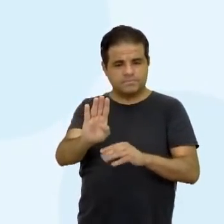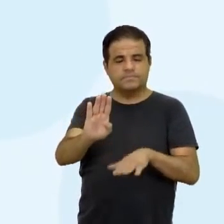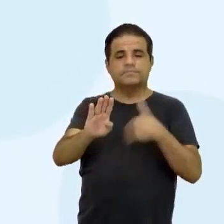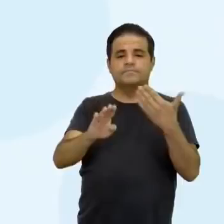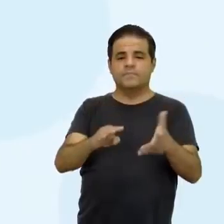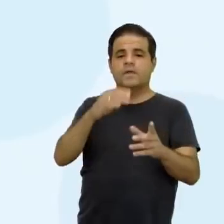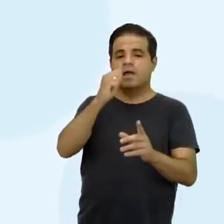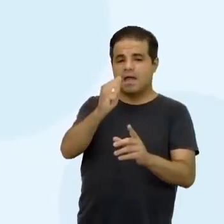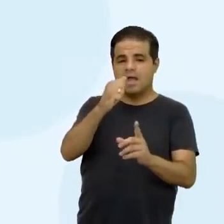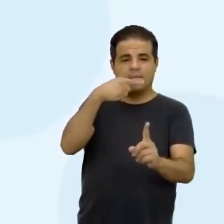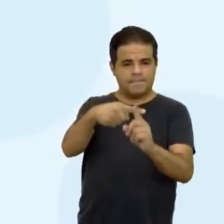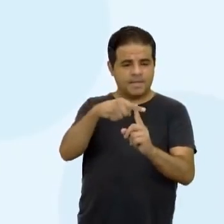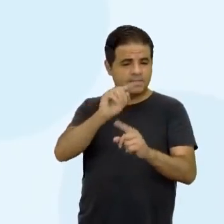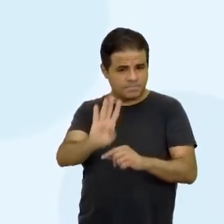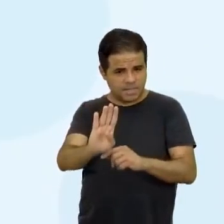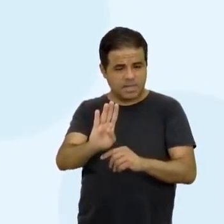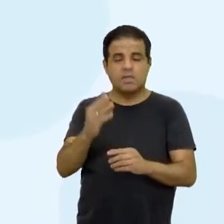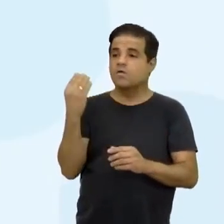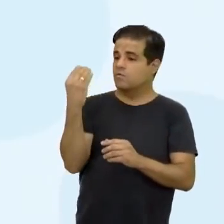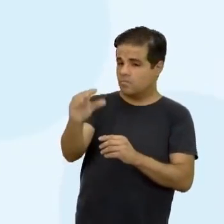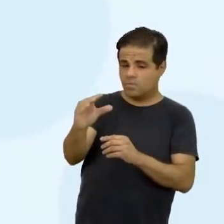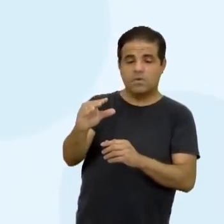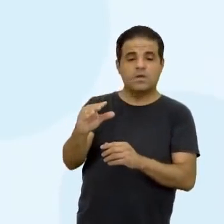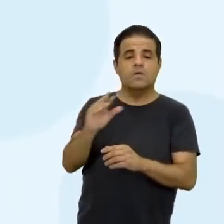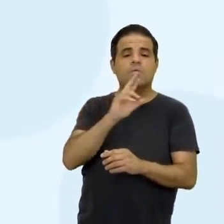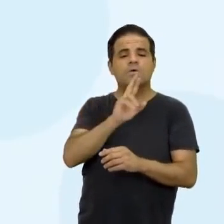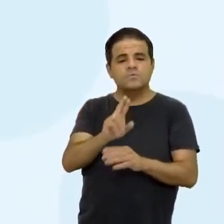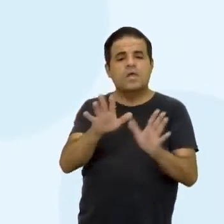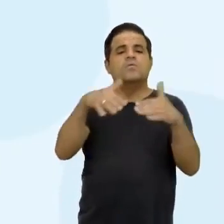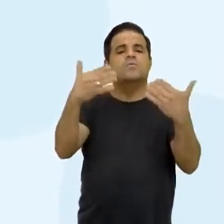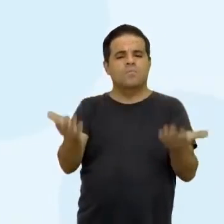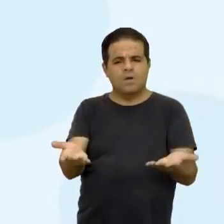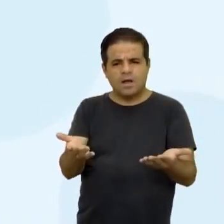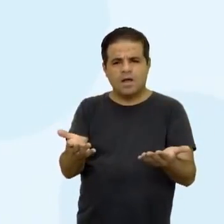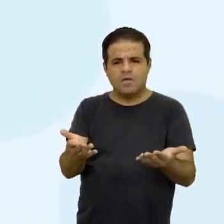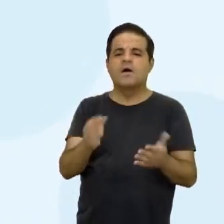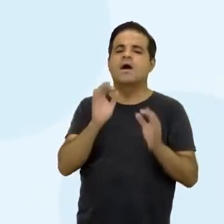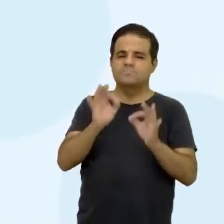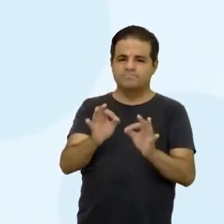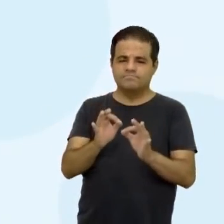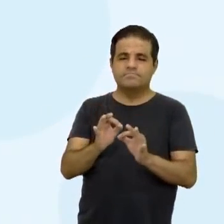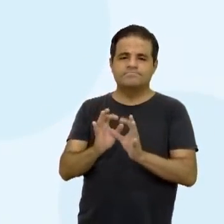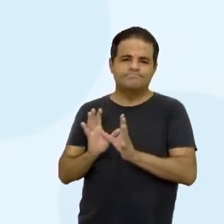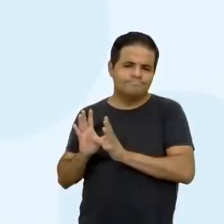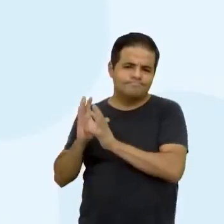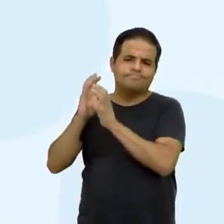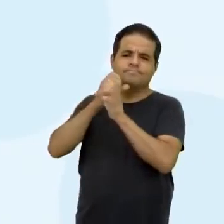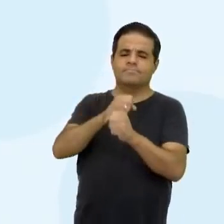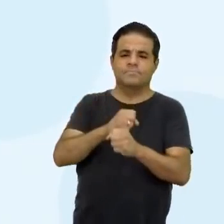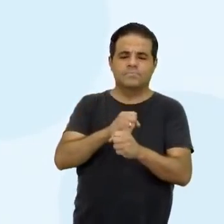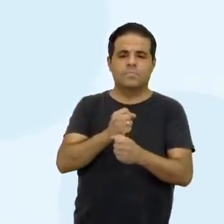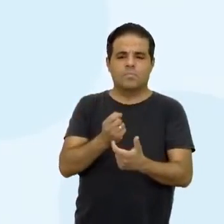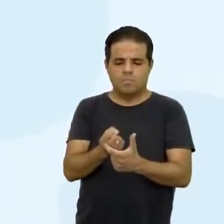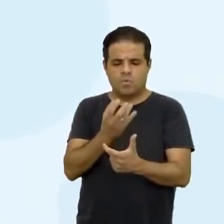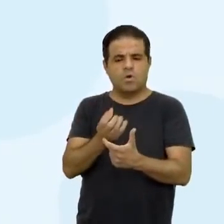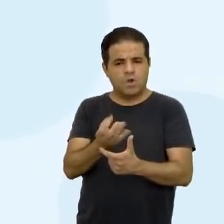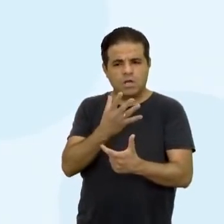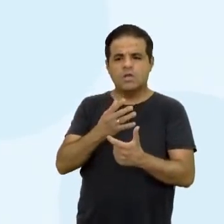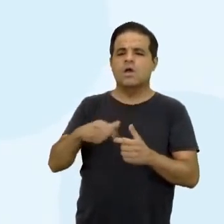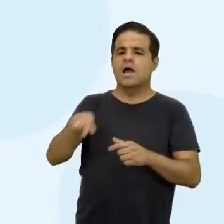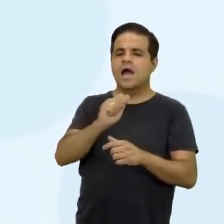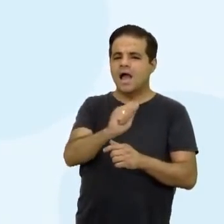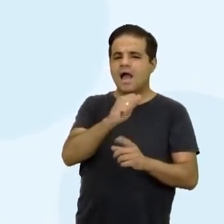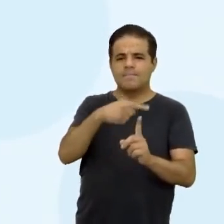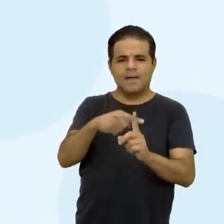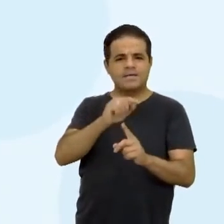a mais bebo por aqui ó o resultado disso vai dar todo este polinômio Só que